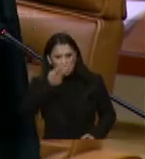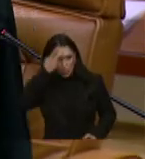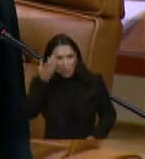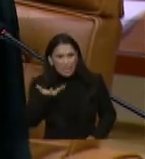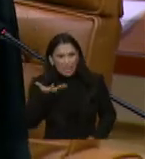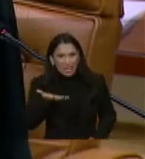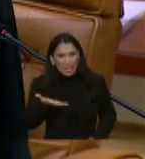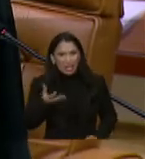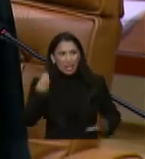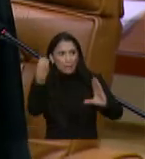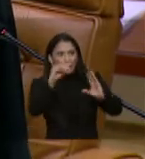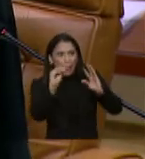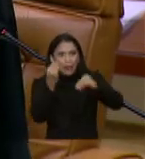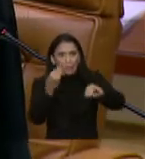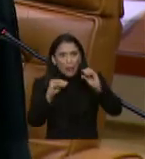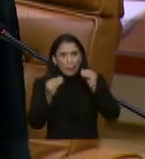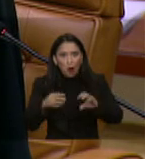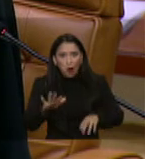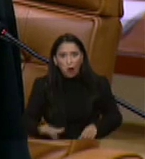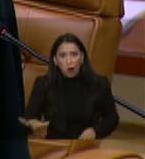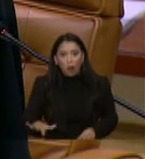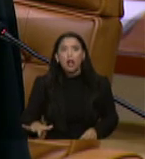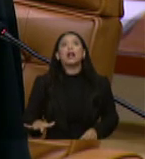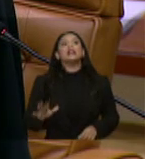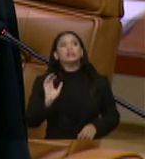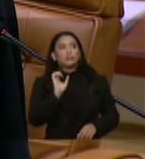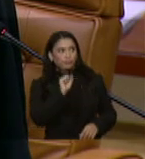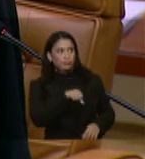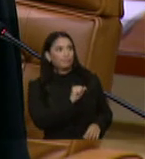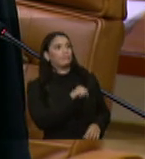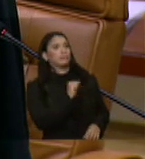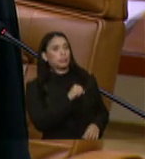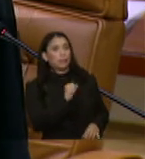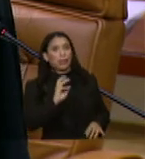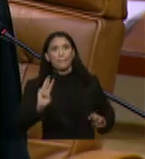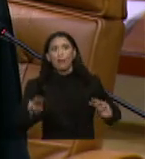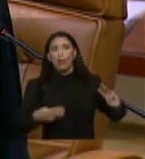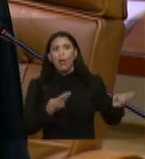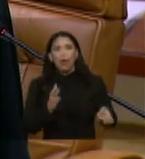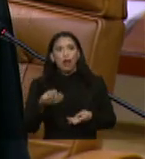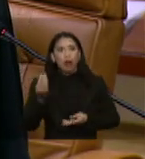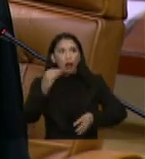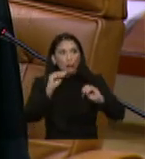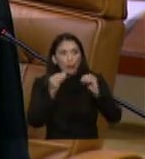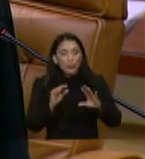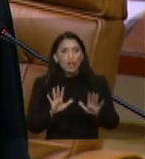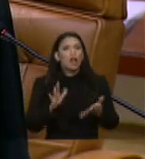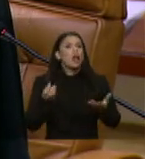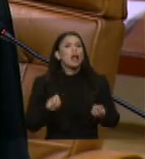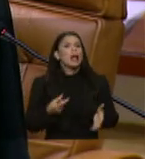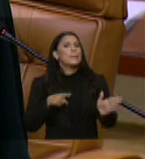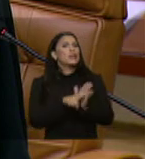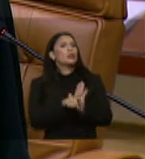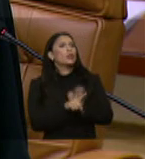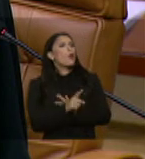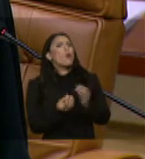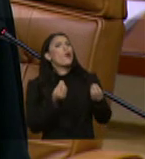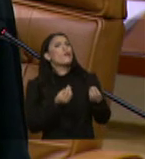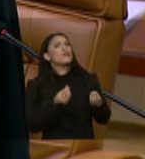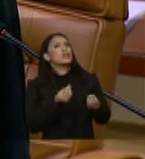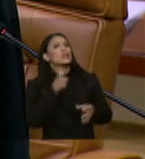vídeos falando que por dia milhares e tentativas falei como vocês bloqueiam é eficiente